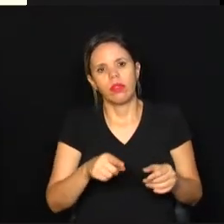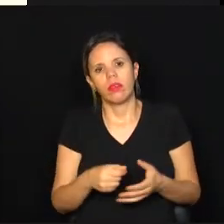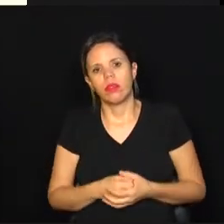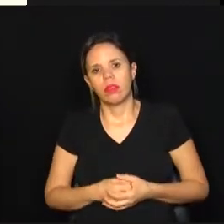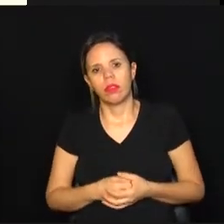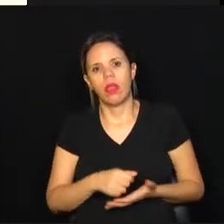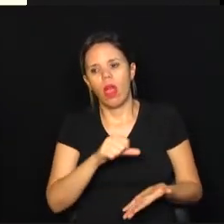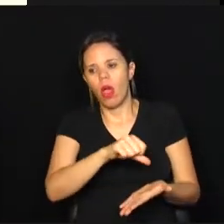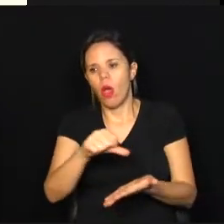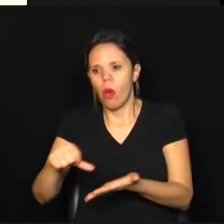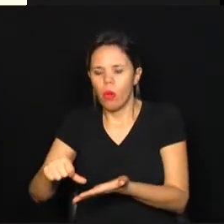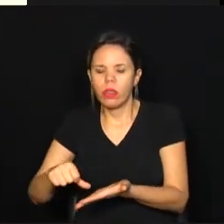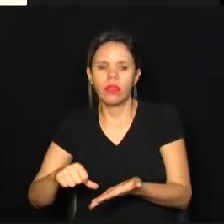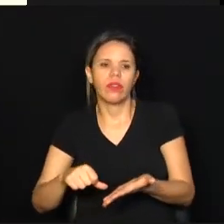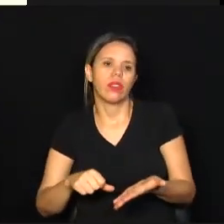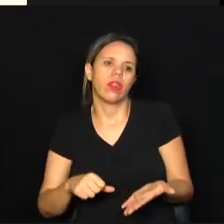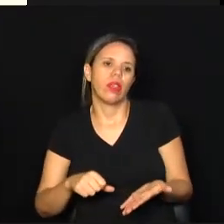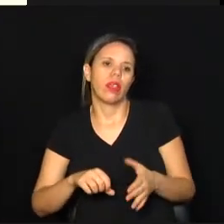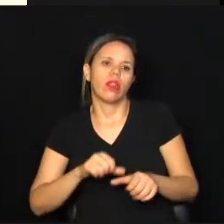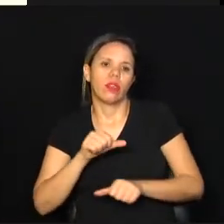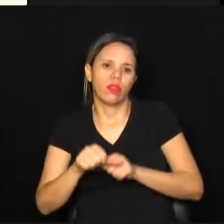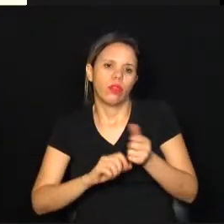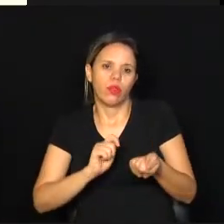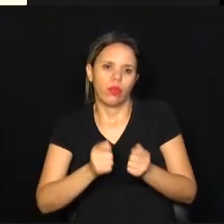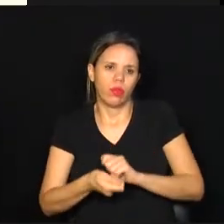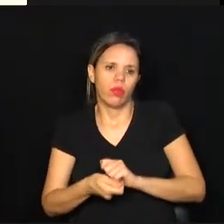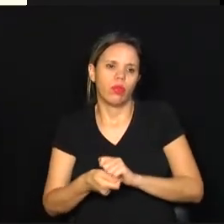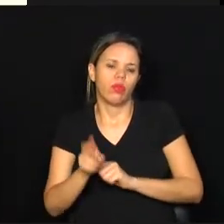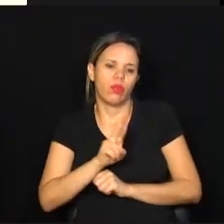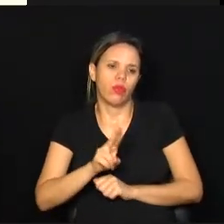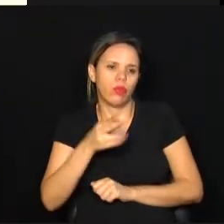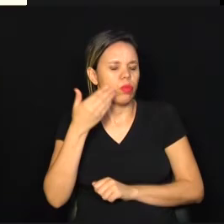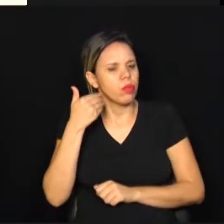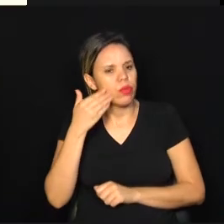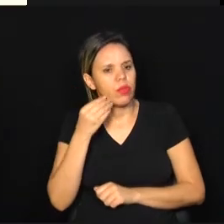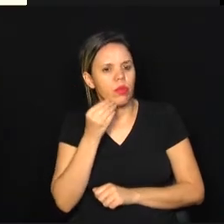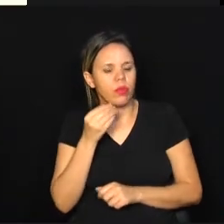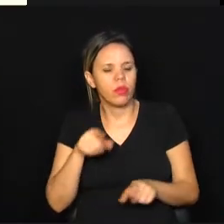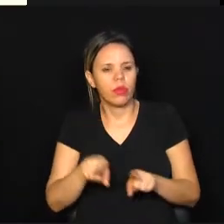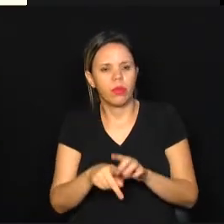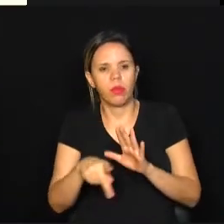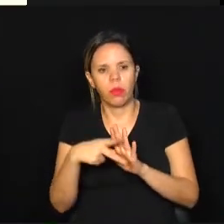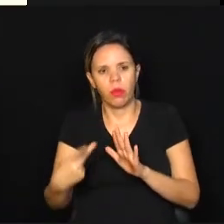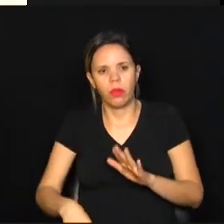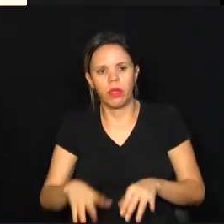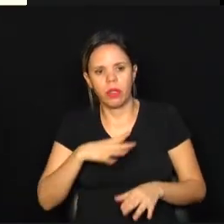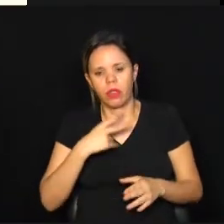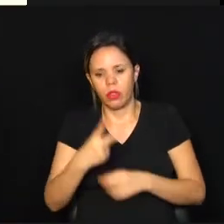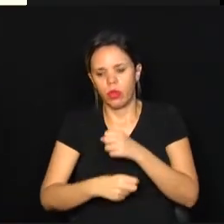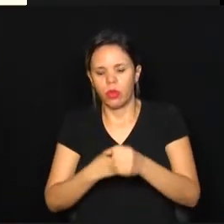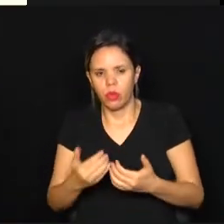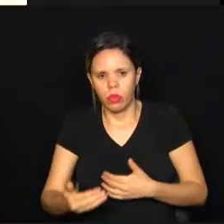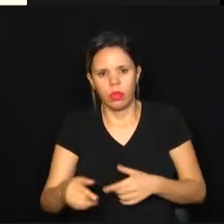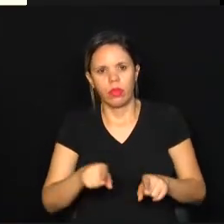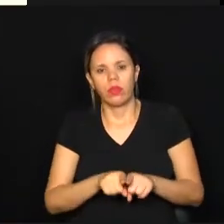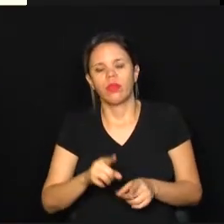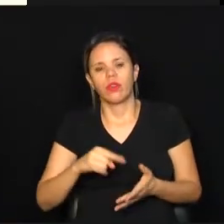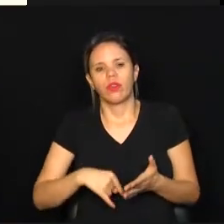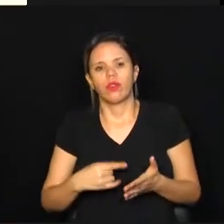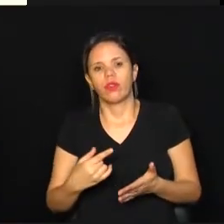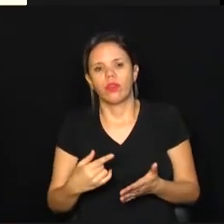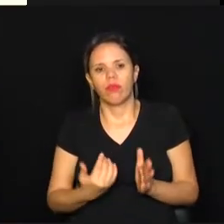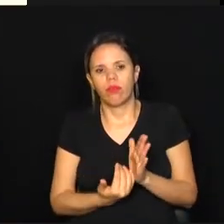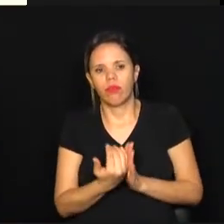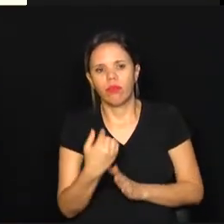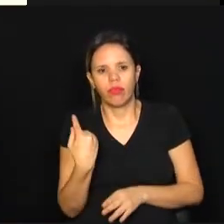algumas regiões, né, utilizando a outorga. Mas ela foi um pouco prorrogada para mais 2 anos e depois, numa ordem